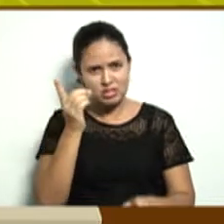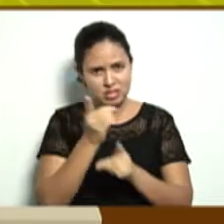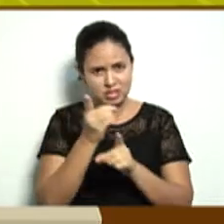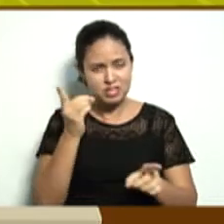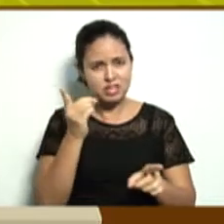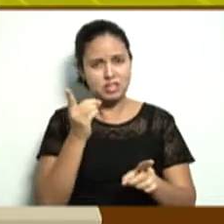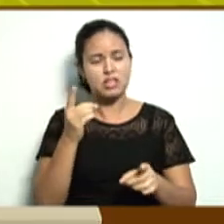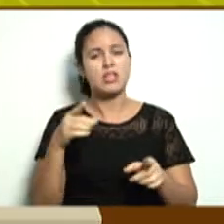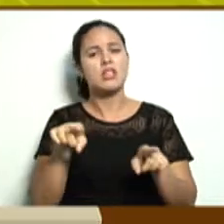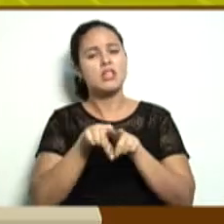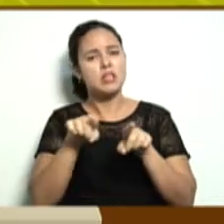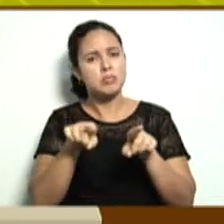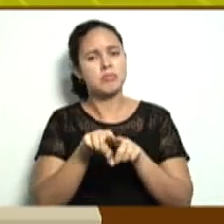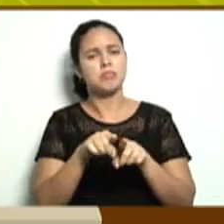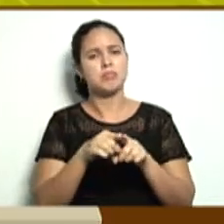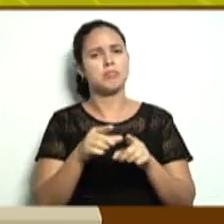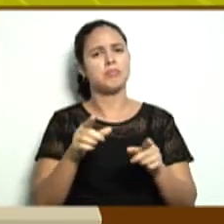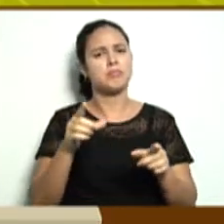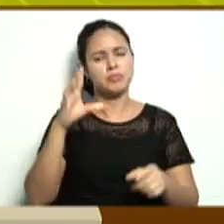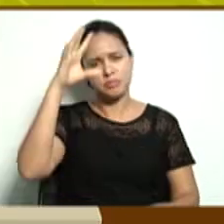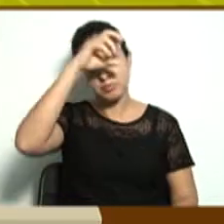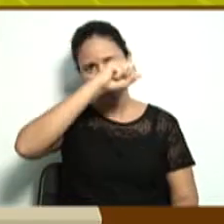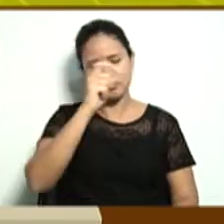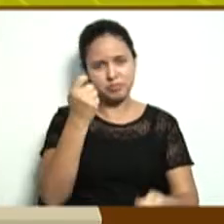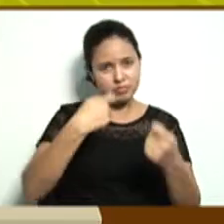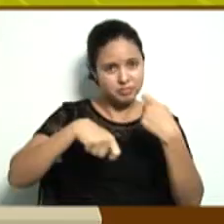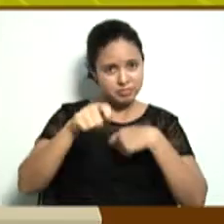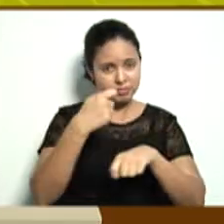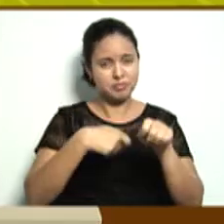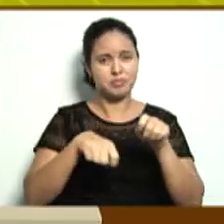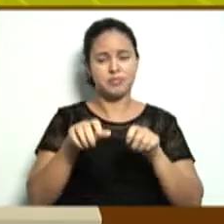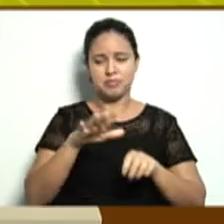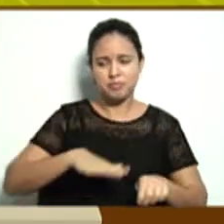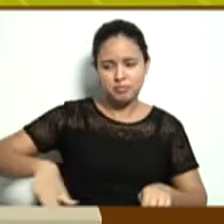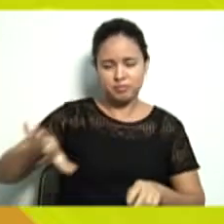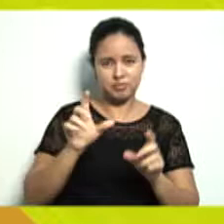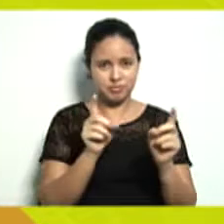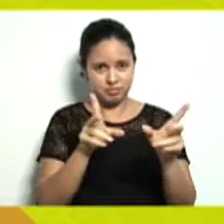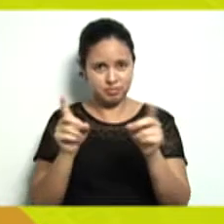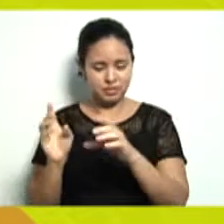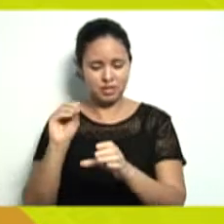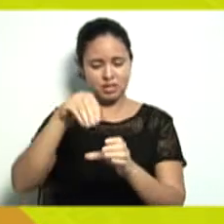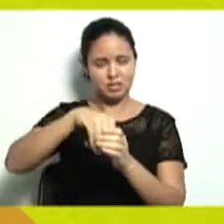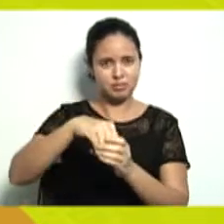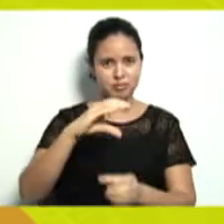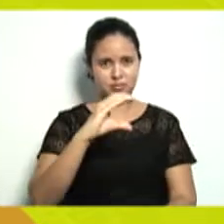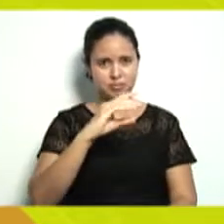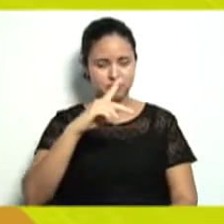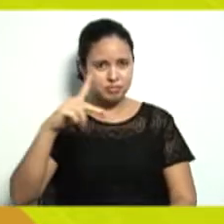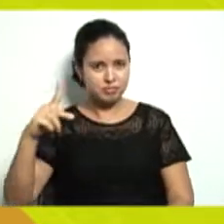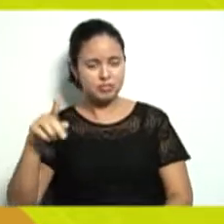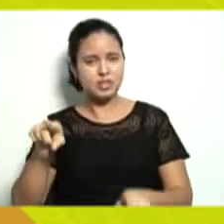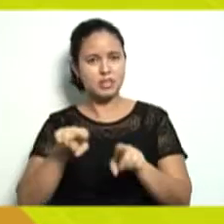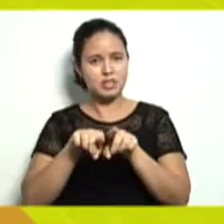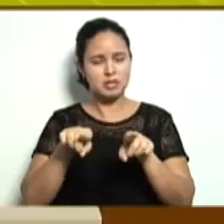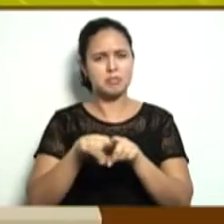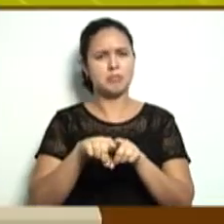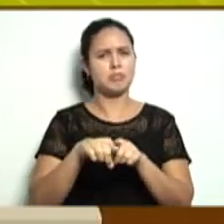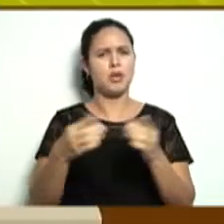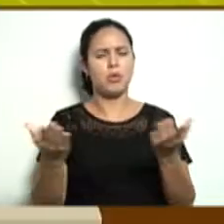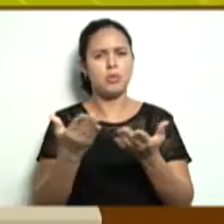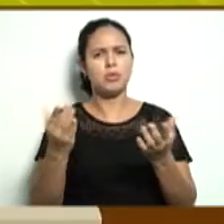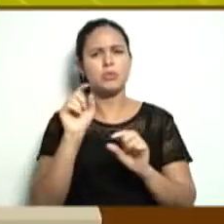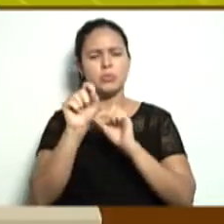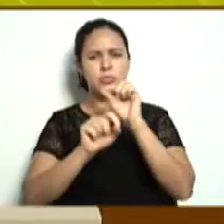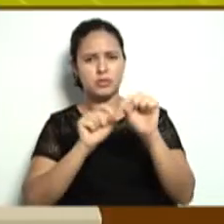os aspectos econômicos, humanos, mercadológicos na gestão de cooperativas. Sustentabilidade e tendências.